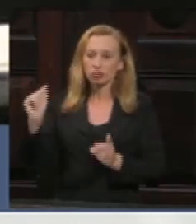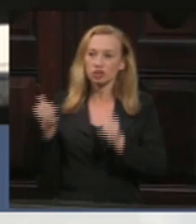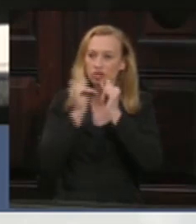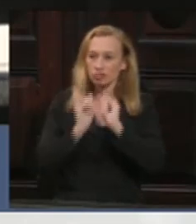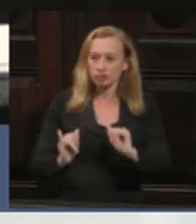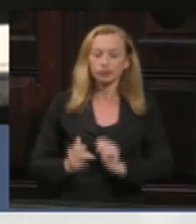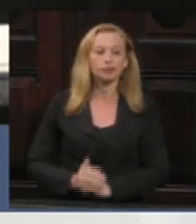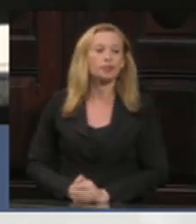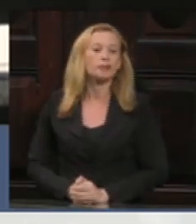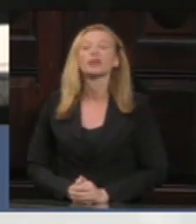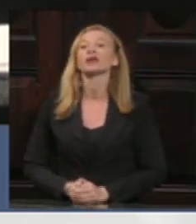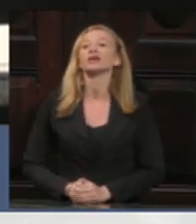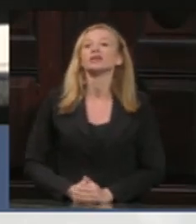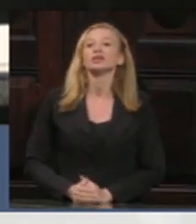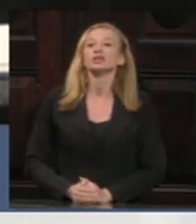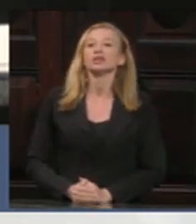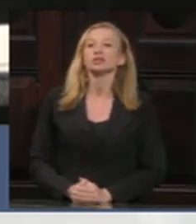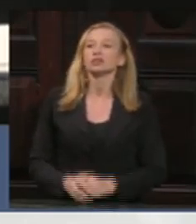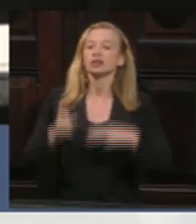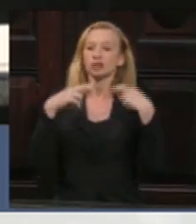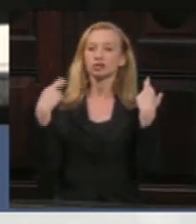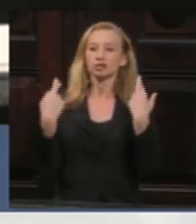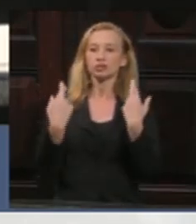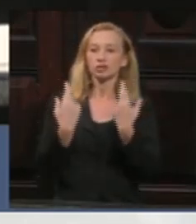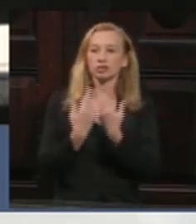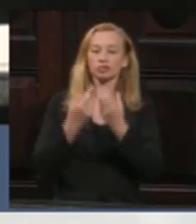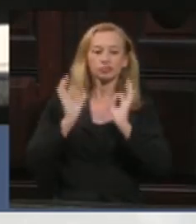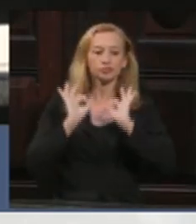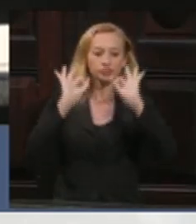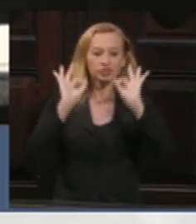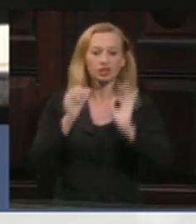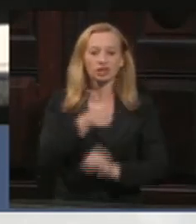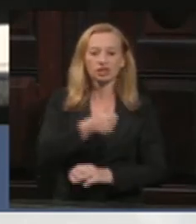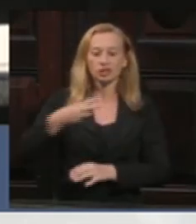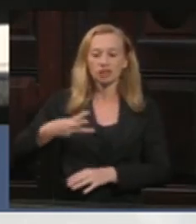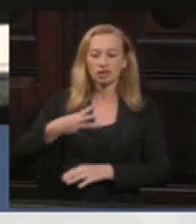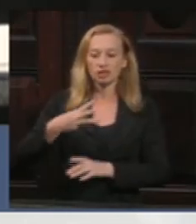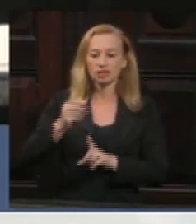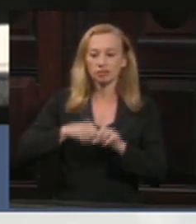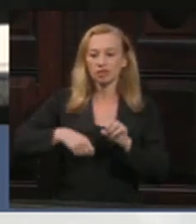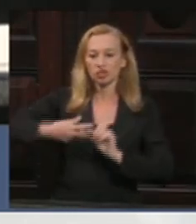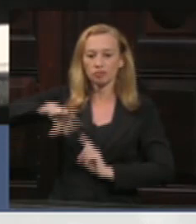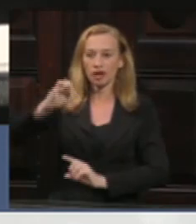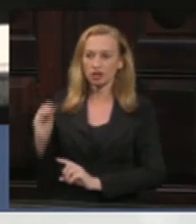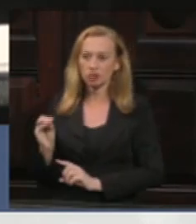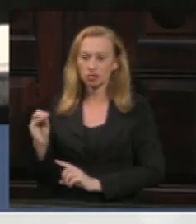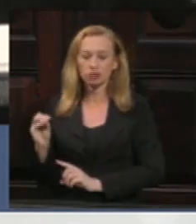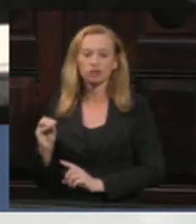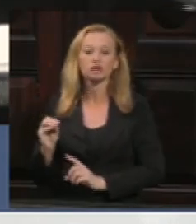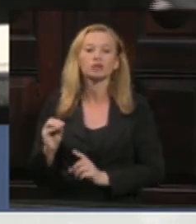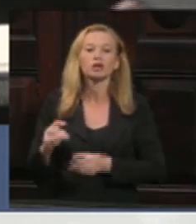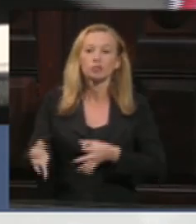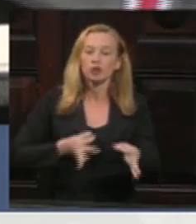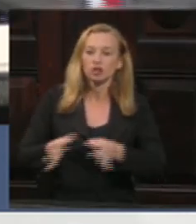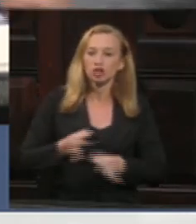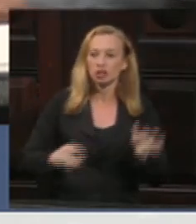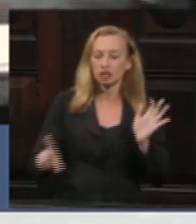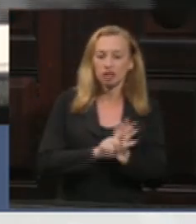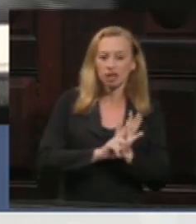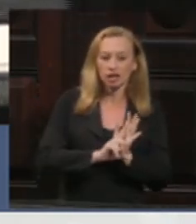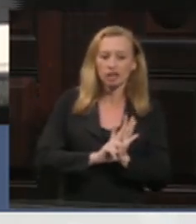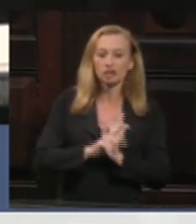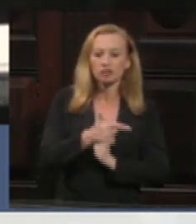Anuncio. Sessão ordinária do dia 13 de março de 2019, em tramitação ordinária, em segunda discussão, projeto de lei